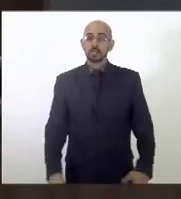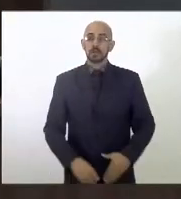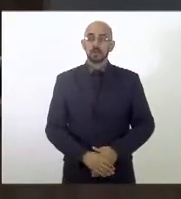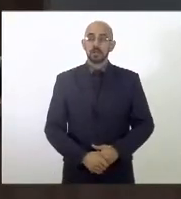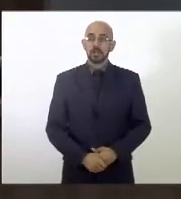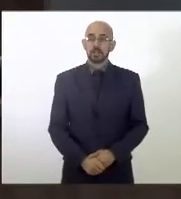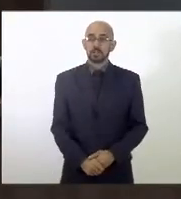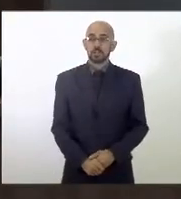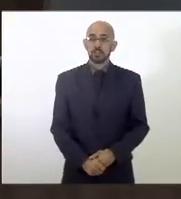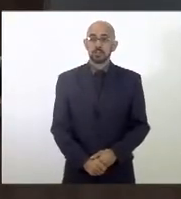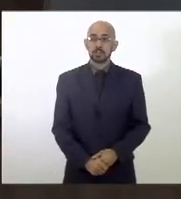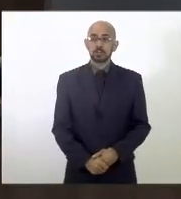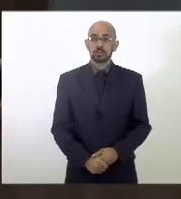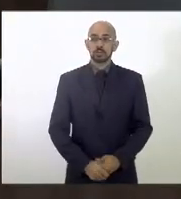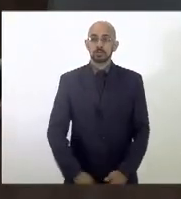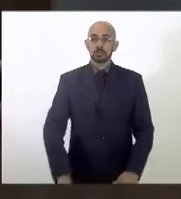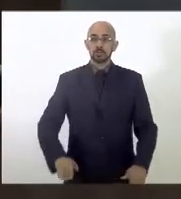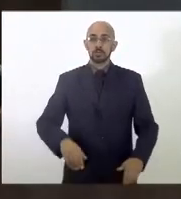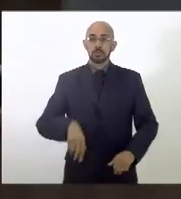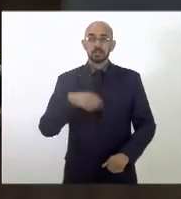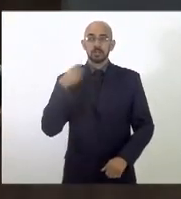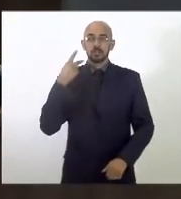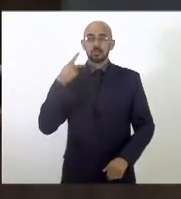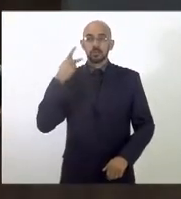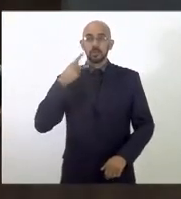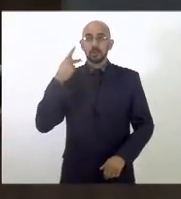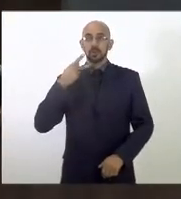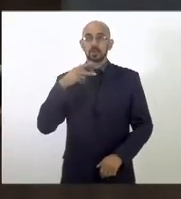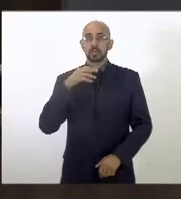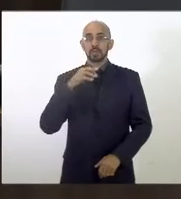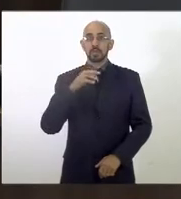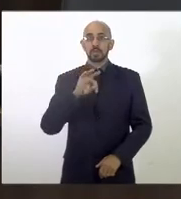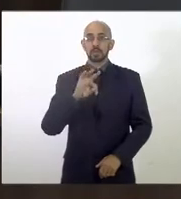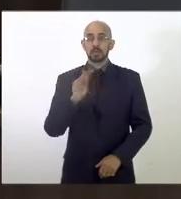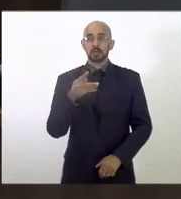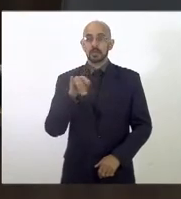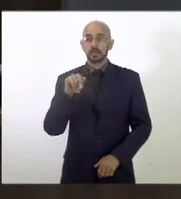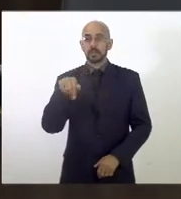E a vereadora Tainá de Paula.